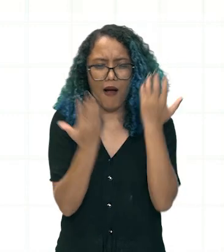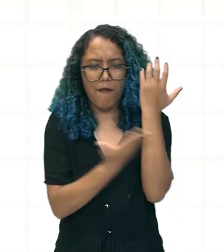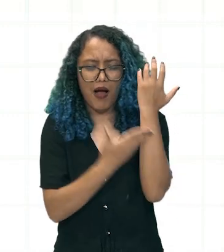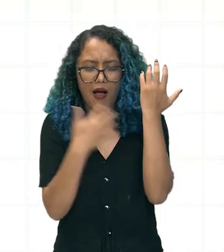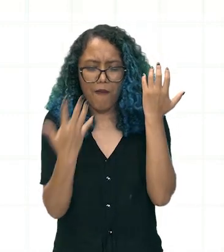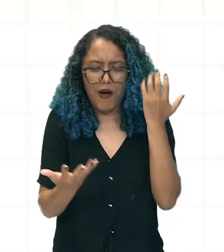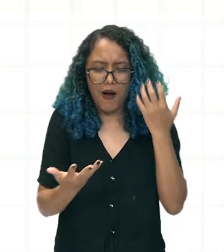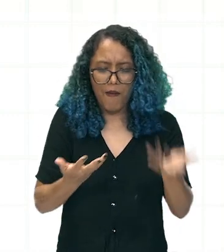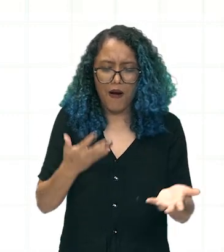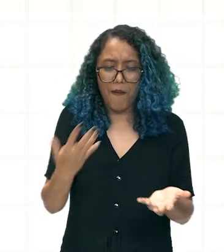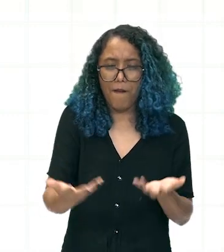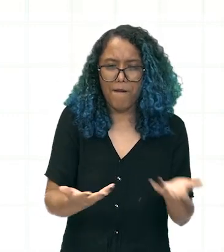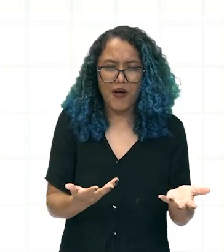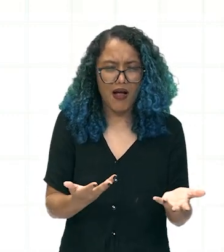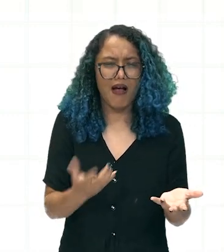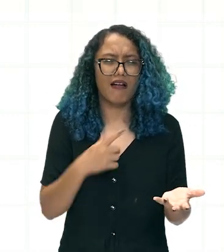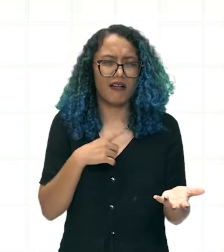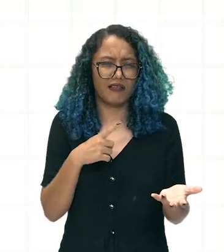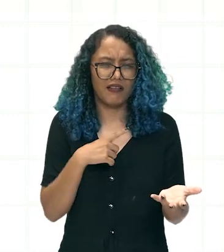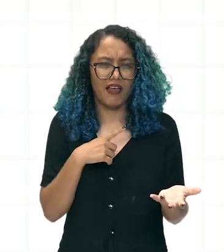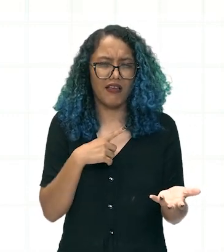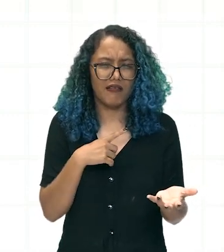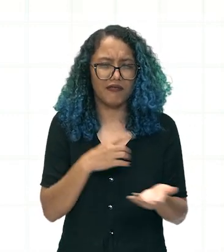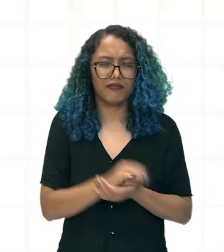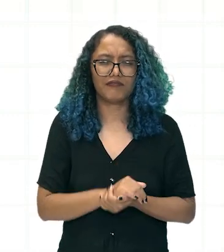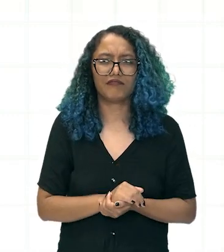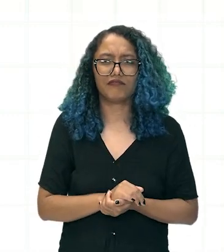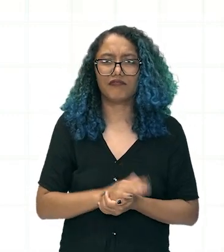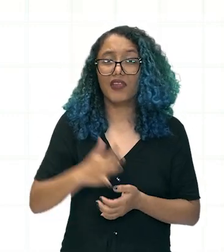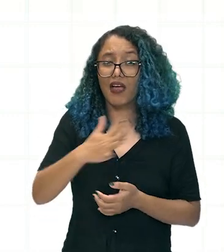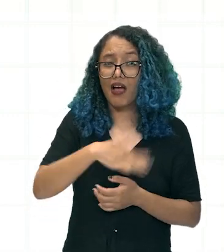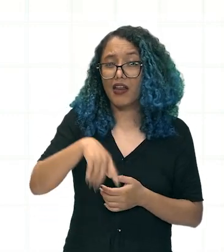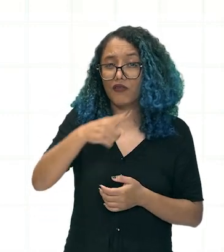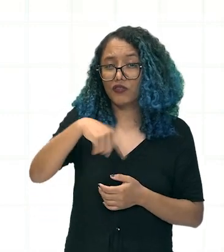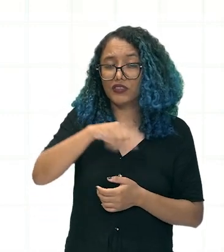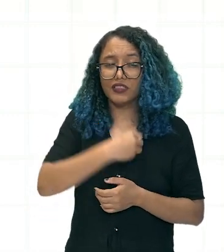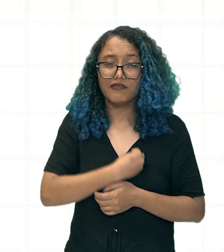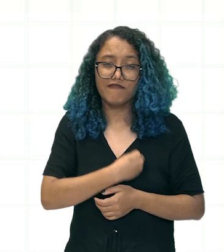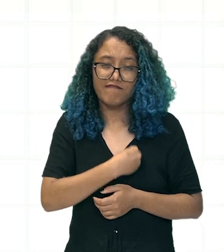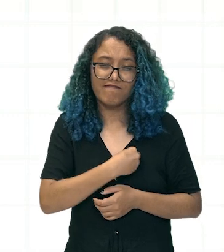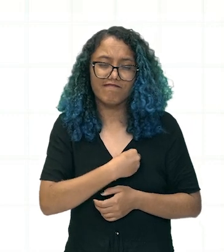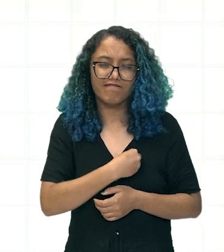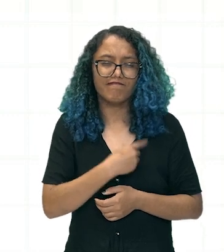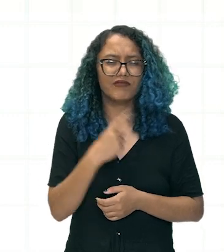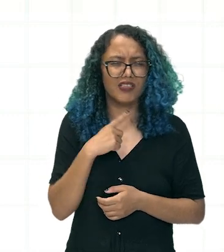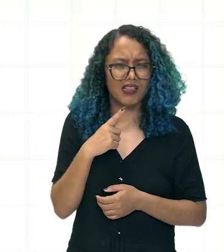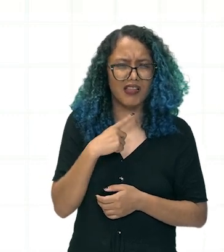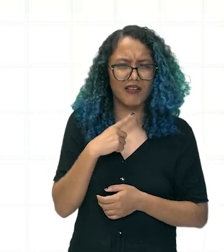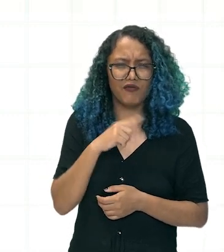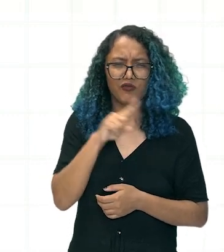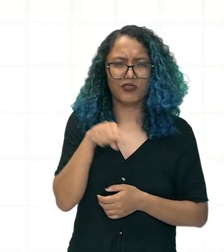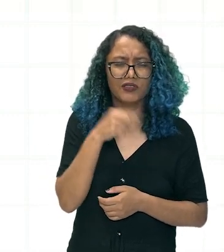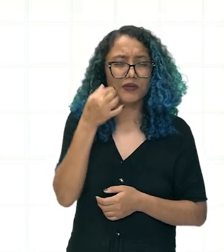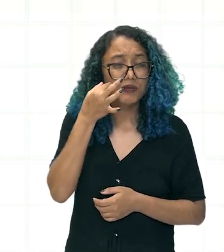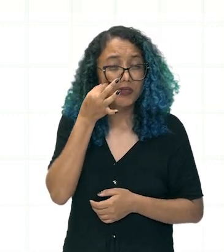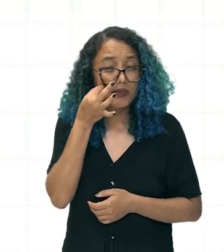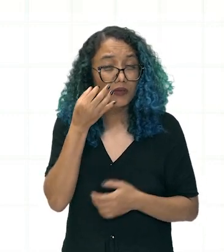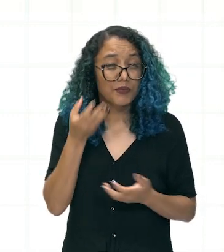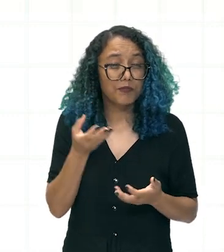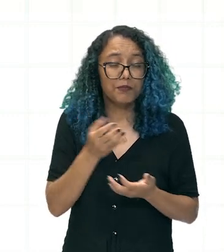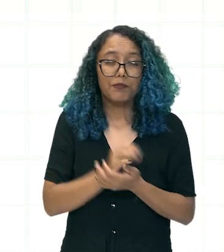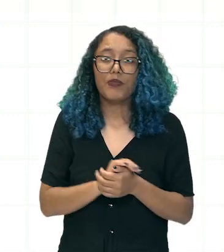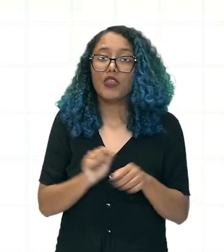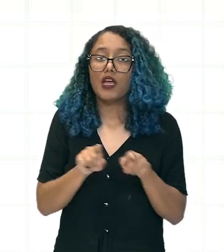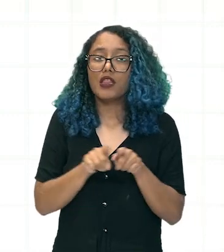longo aí de onde você está vivendo, na sua região que você está vivendo, né? Será se nós estamos